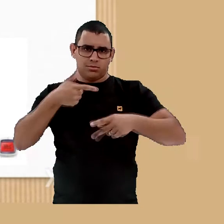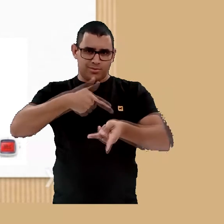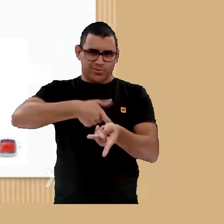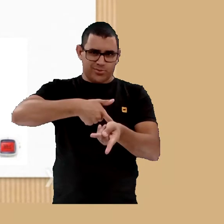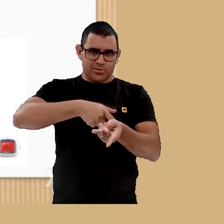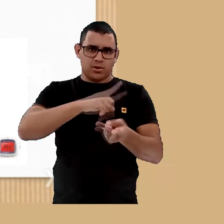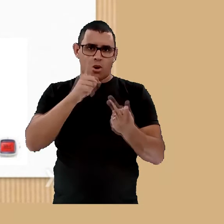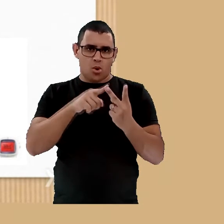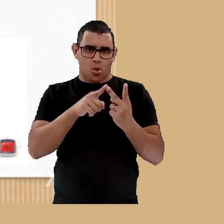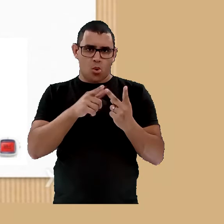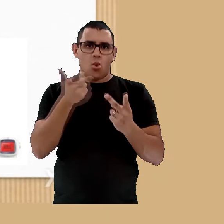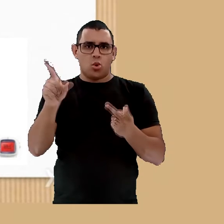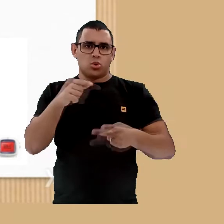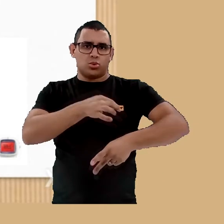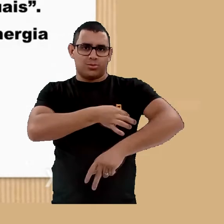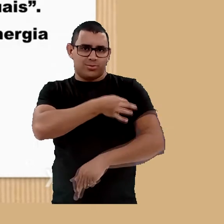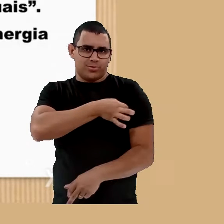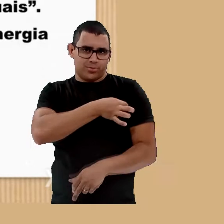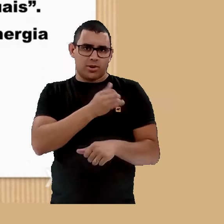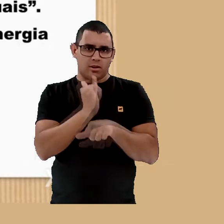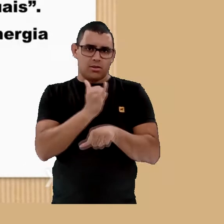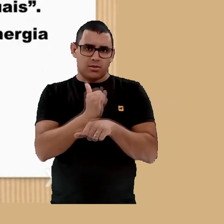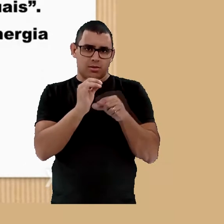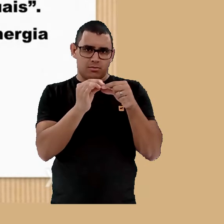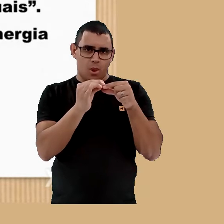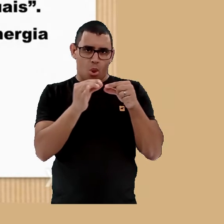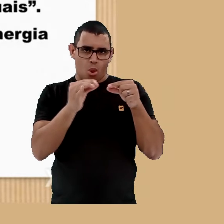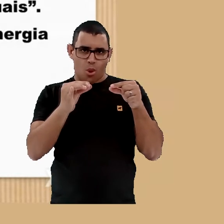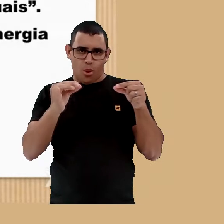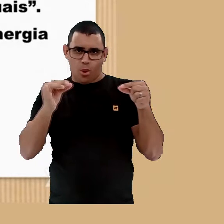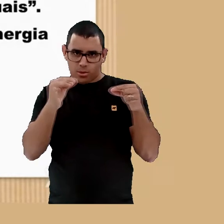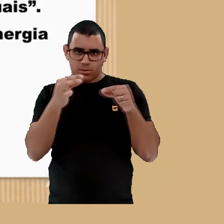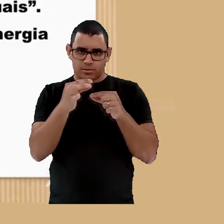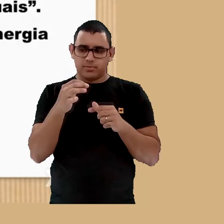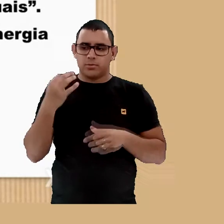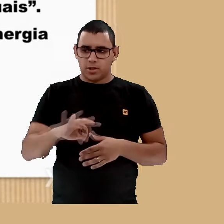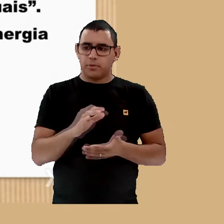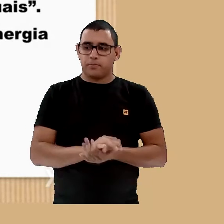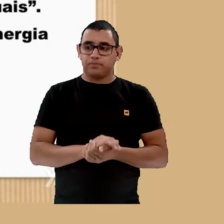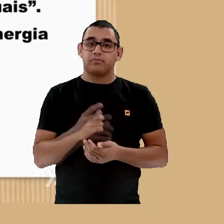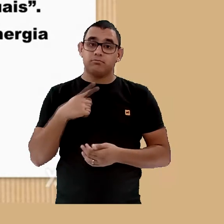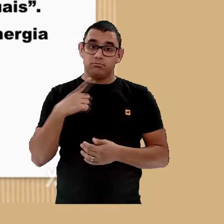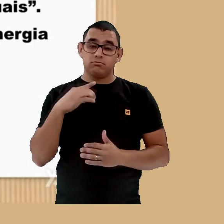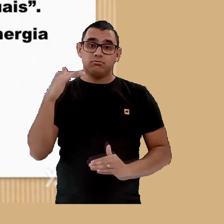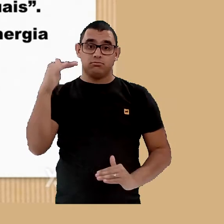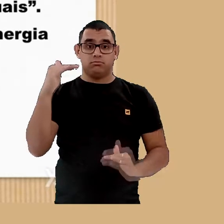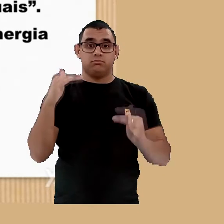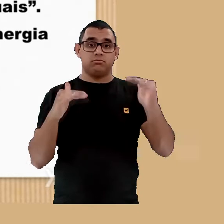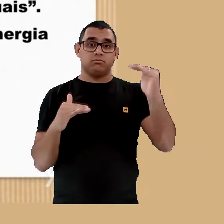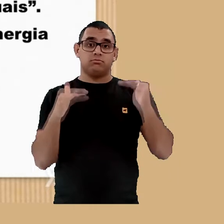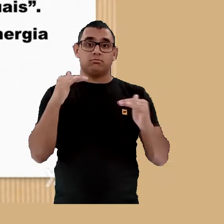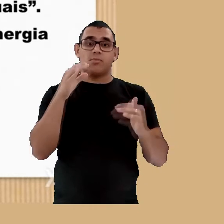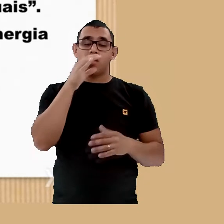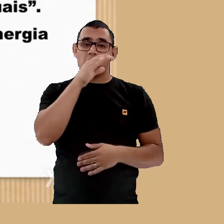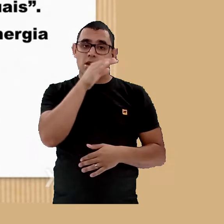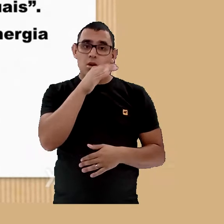e um termômetro de mercúrio. O equilíbrio térmico. Então, dois ou mais sistemas físicos estão em equilíbrio